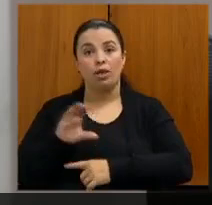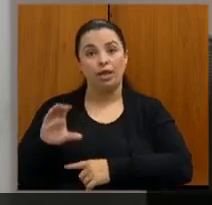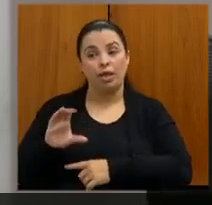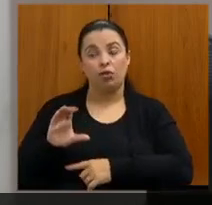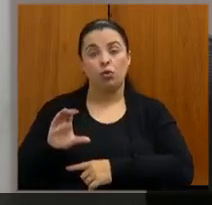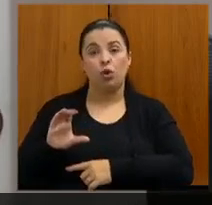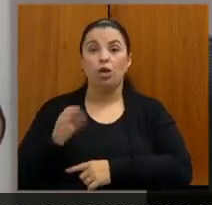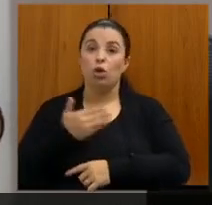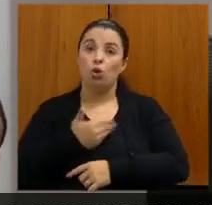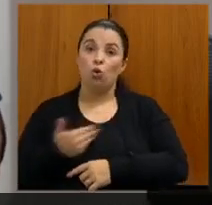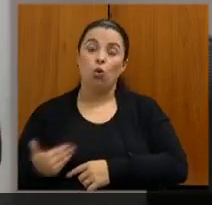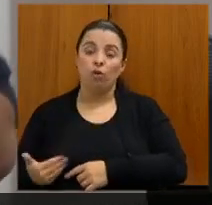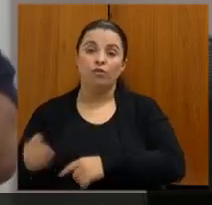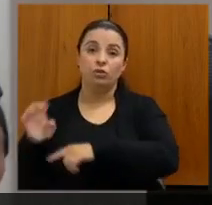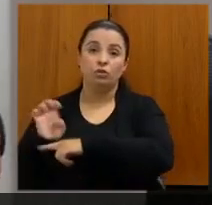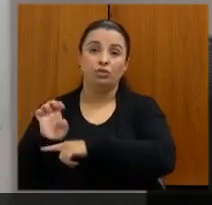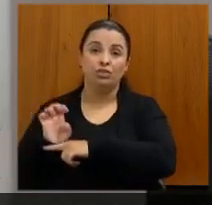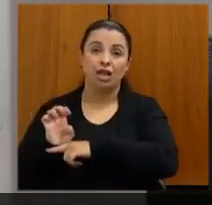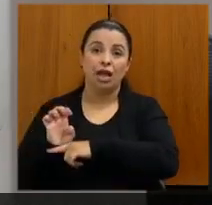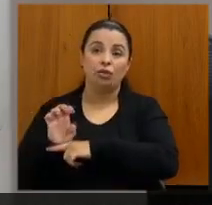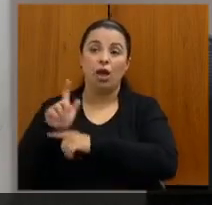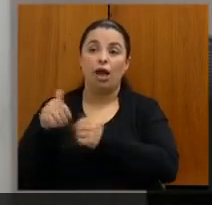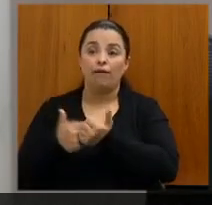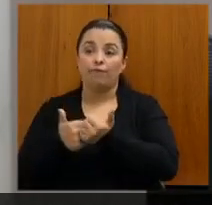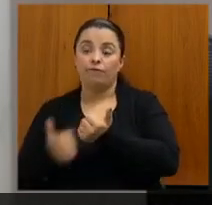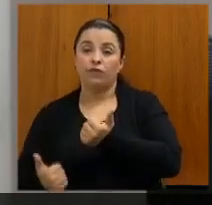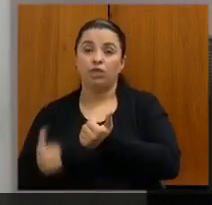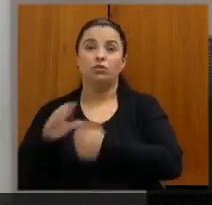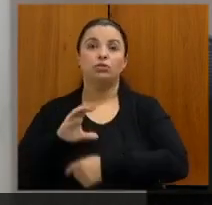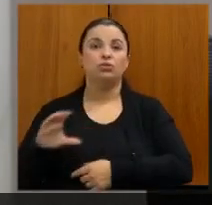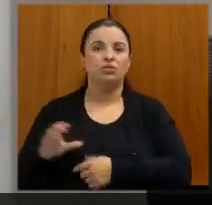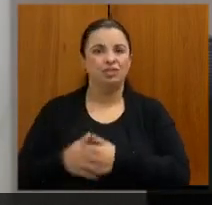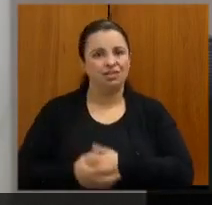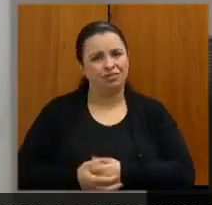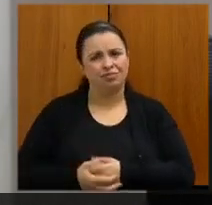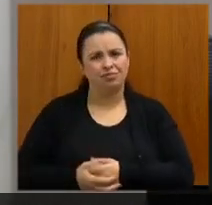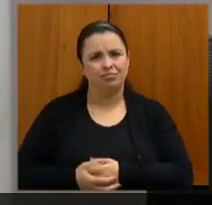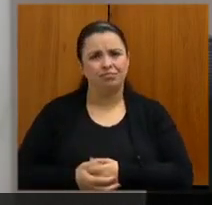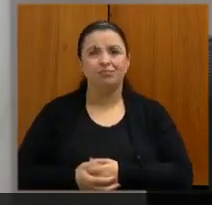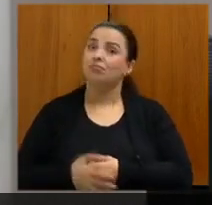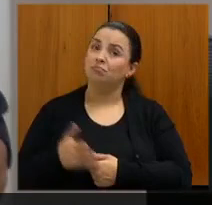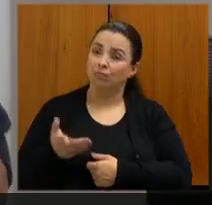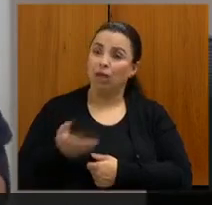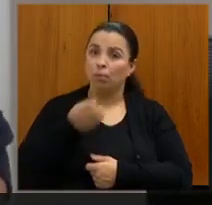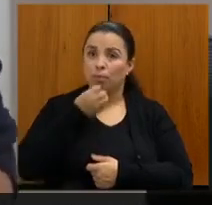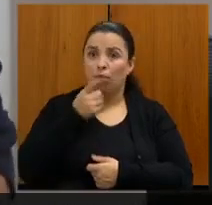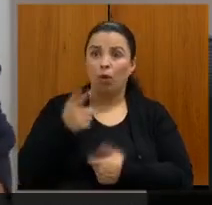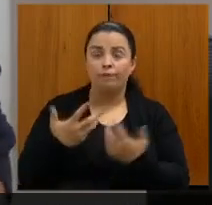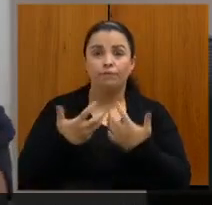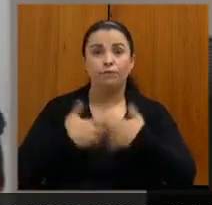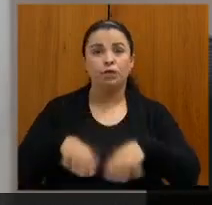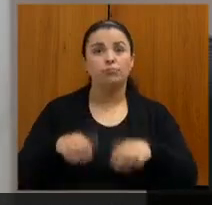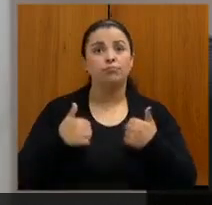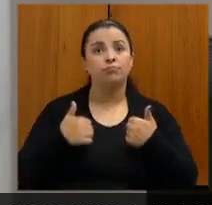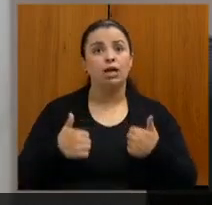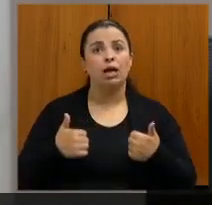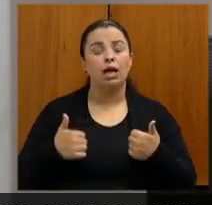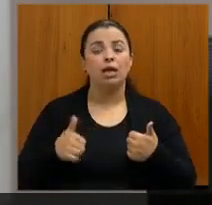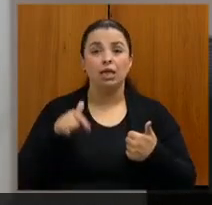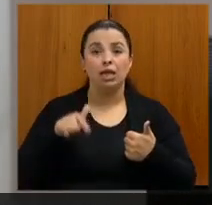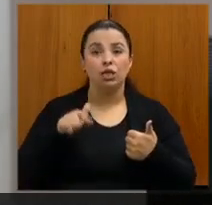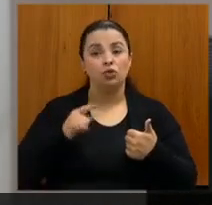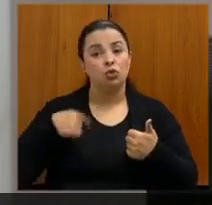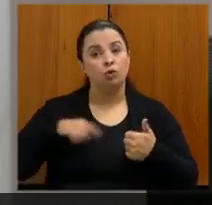a quem ele designar assumir a vista ou a danação de um entendeu então isso era algo que